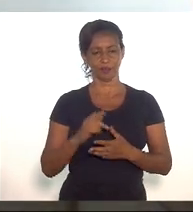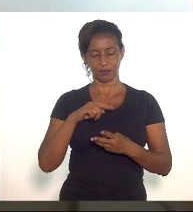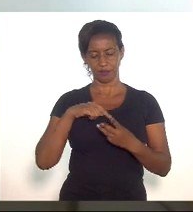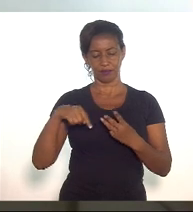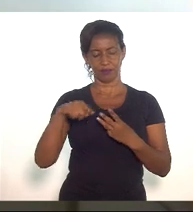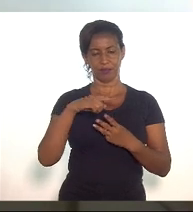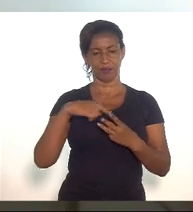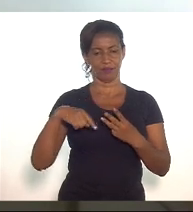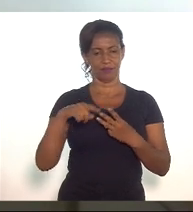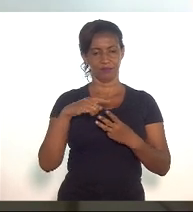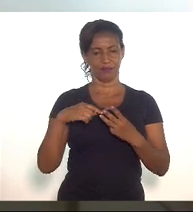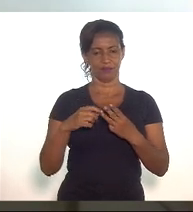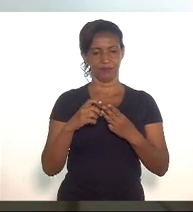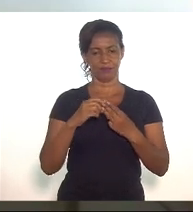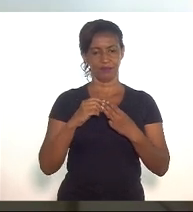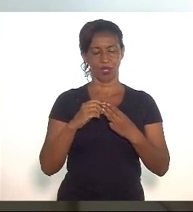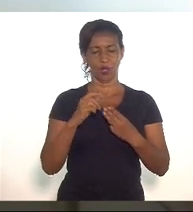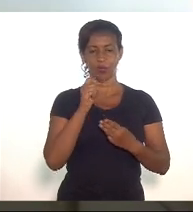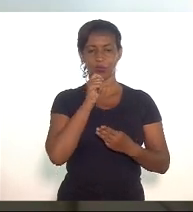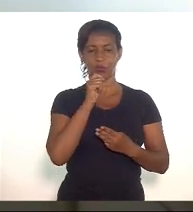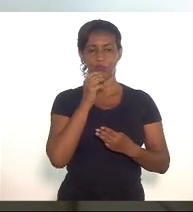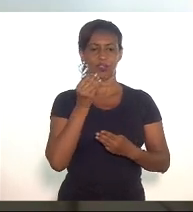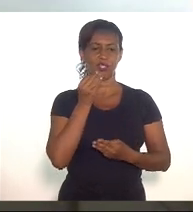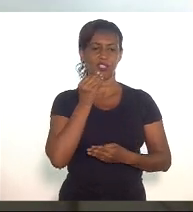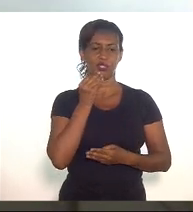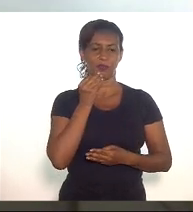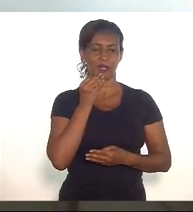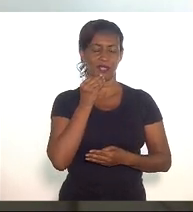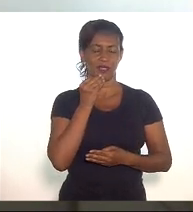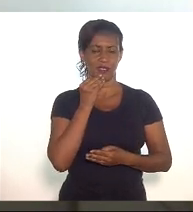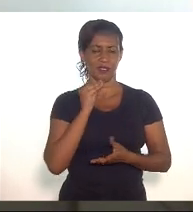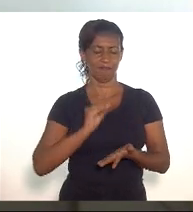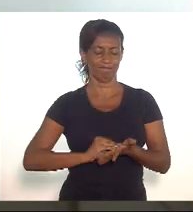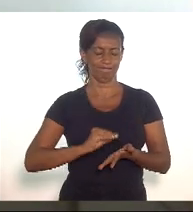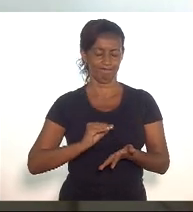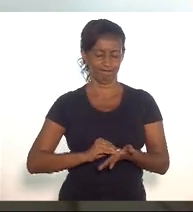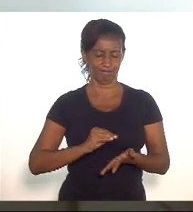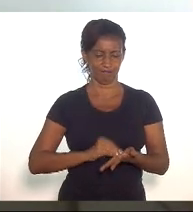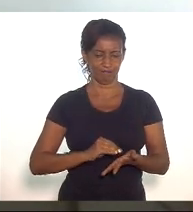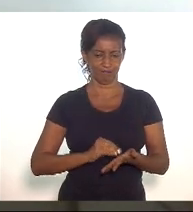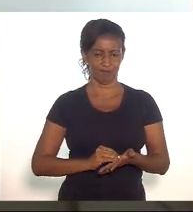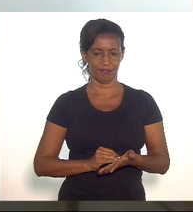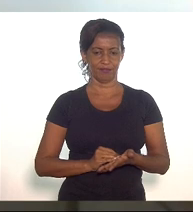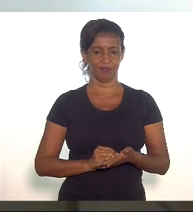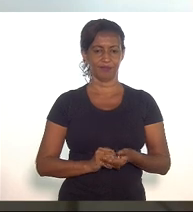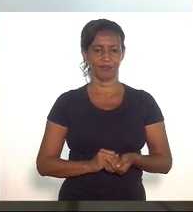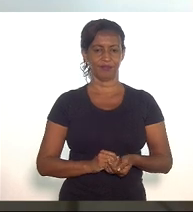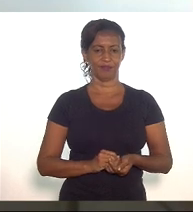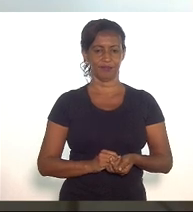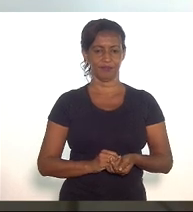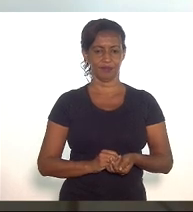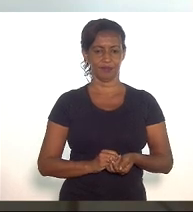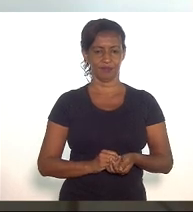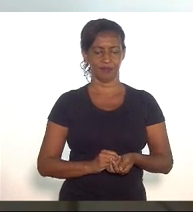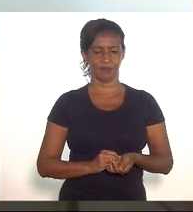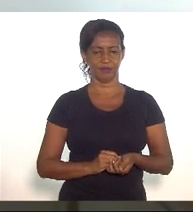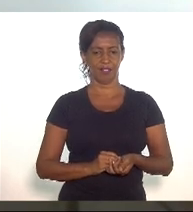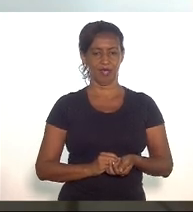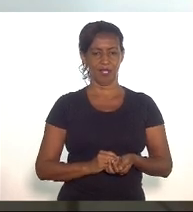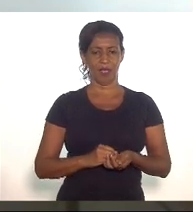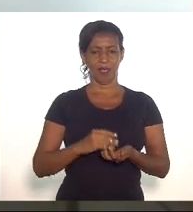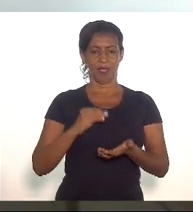senhor revelou. Não teremos transparência, e a transparência é o